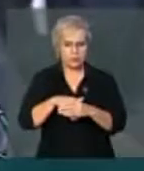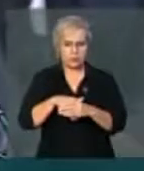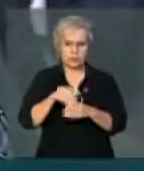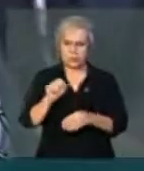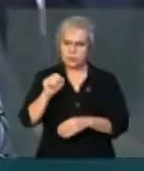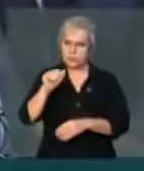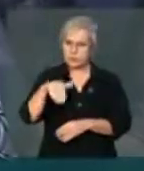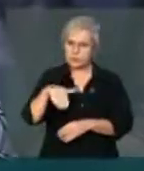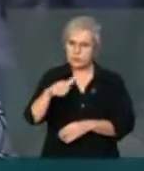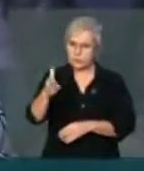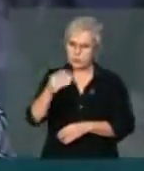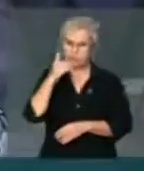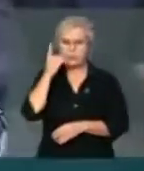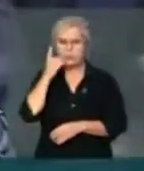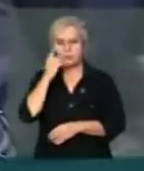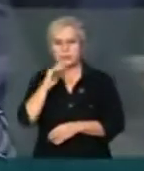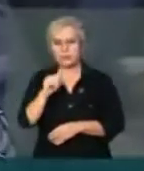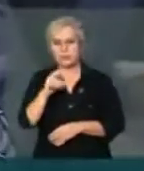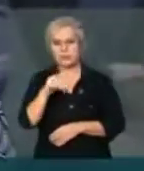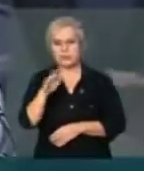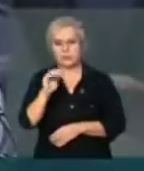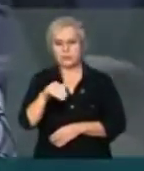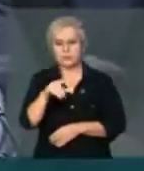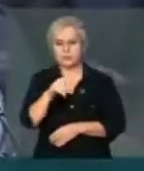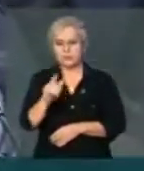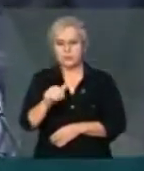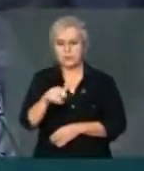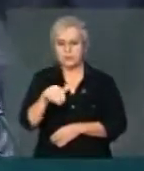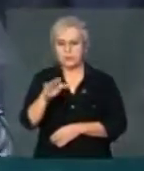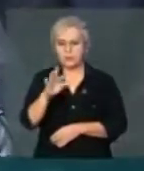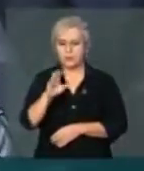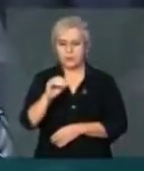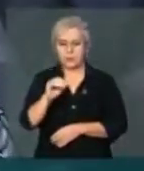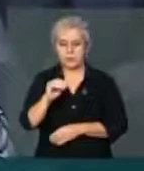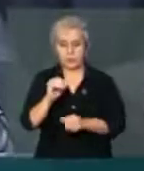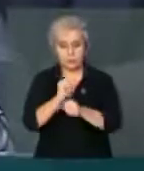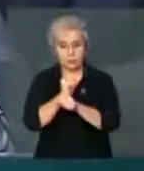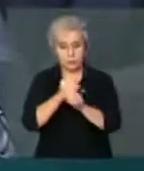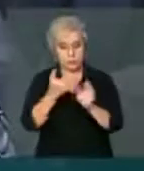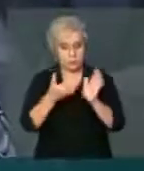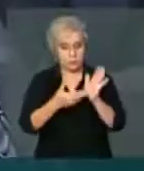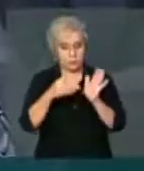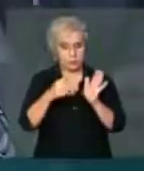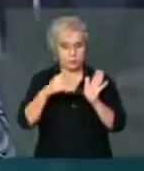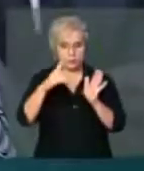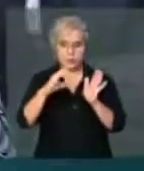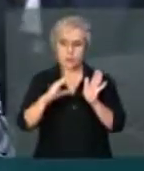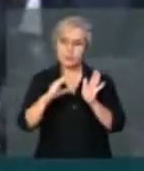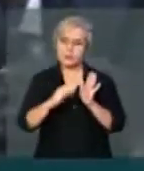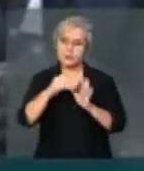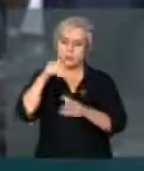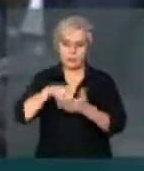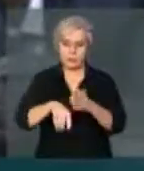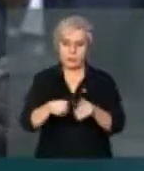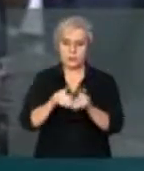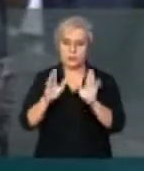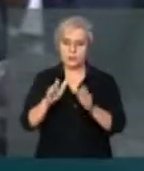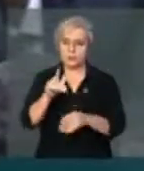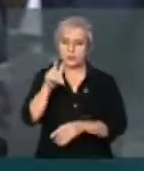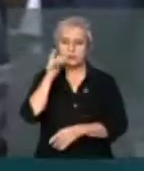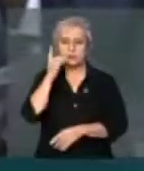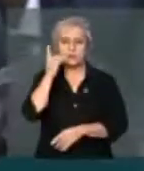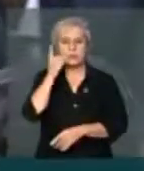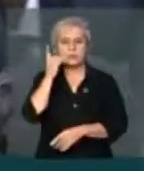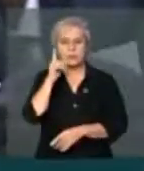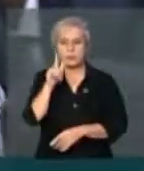Carmen Zanotto, batalhadora há quanto tempo para que esse PDC fosse votado. E também em homenagem à deputada Gorete Pereira e à deputada